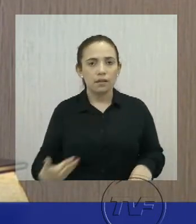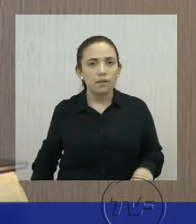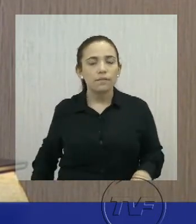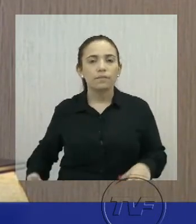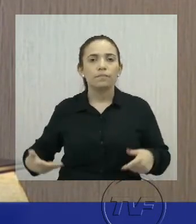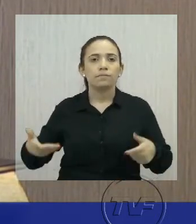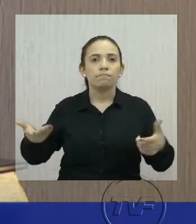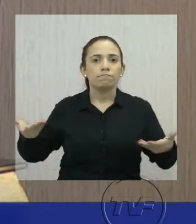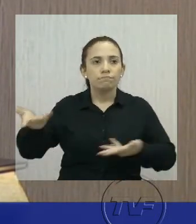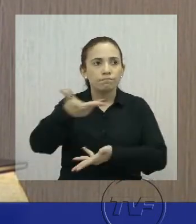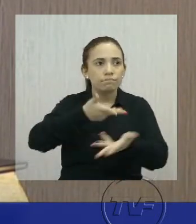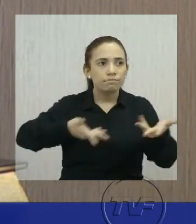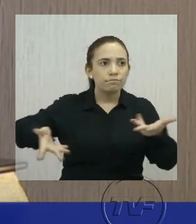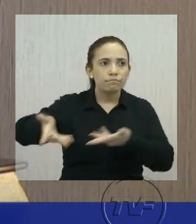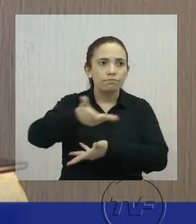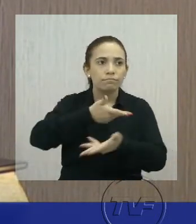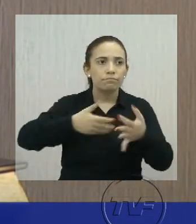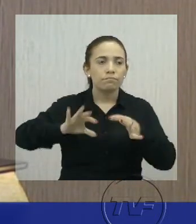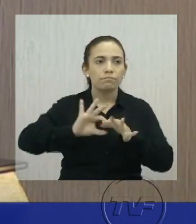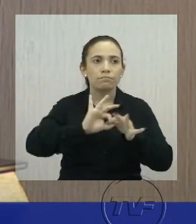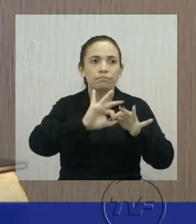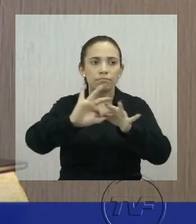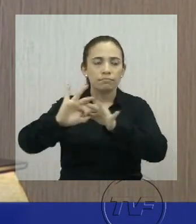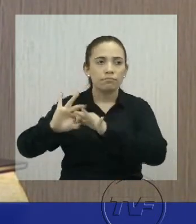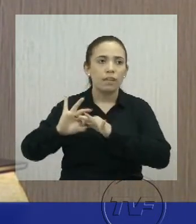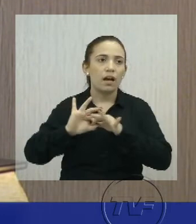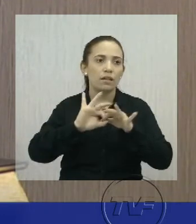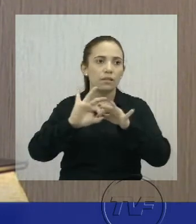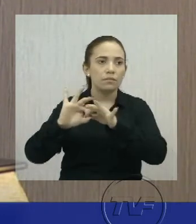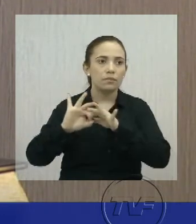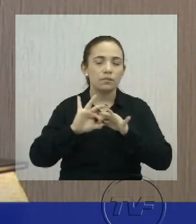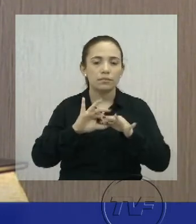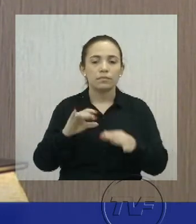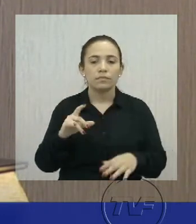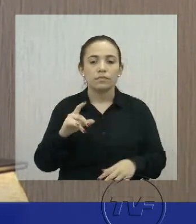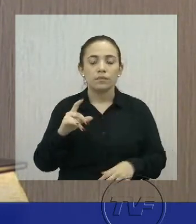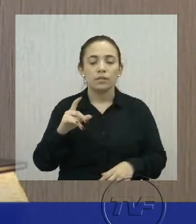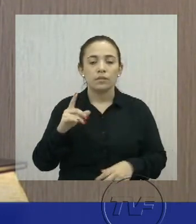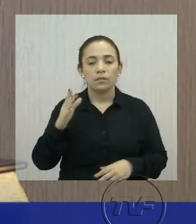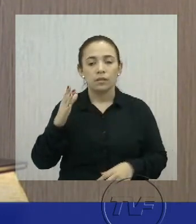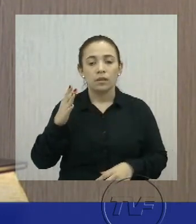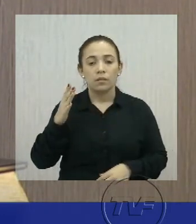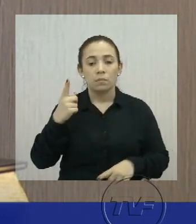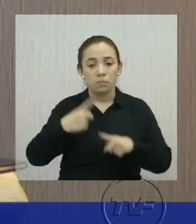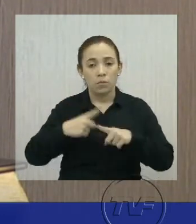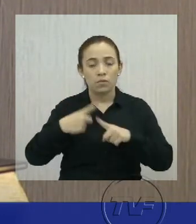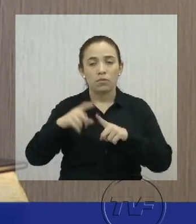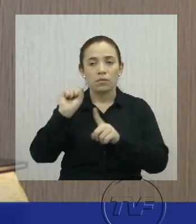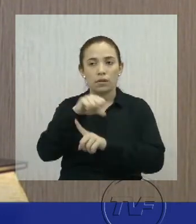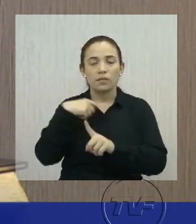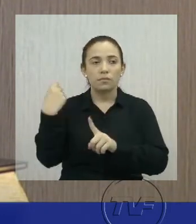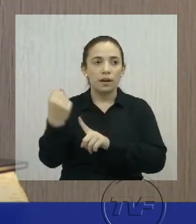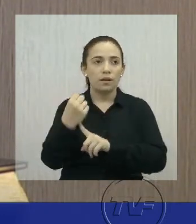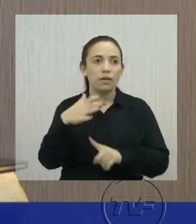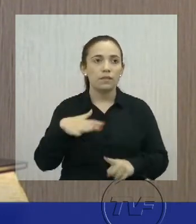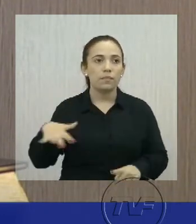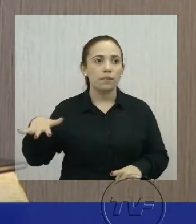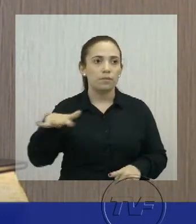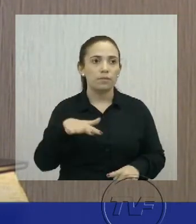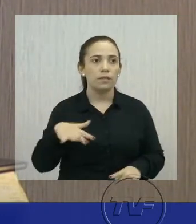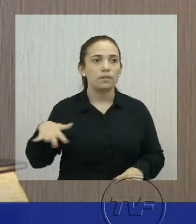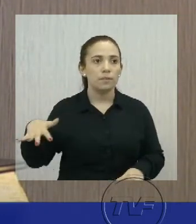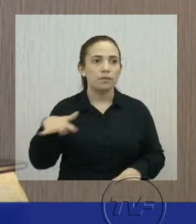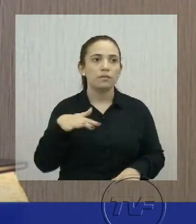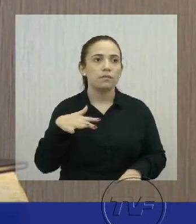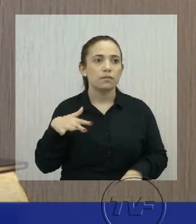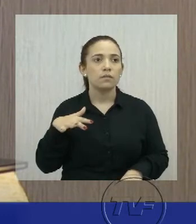com todo respeito, que há um déficit de escuta da sociedade. Há um déficit de escuta